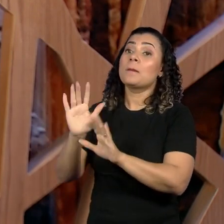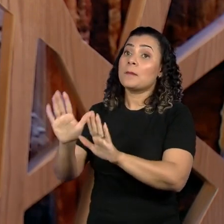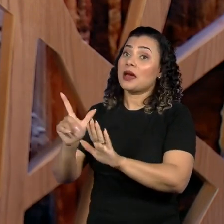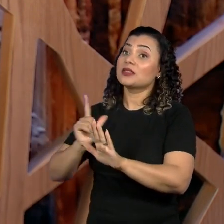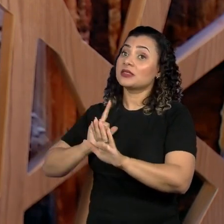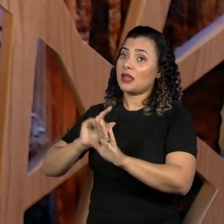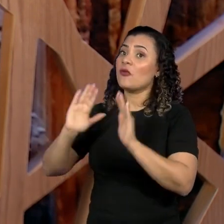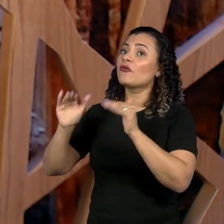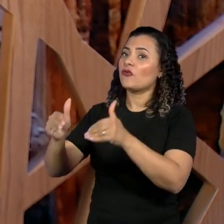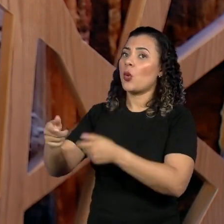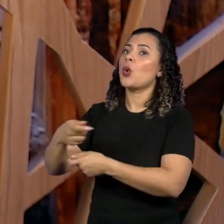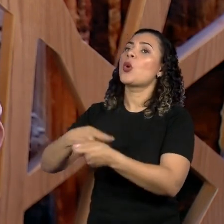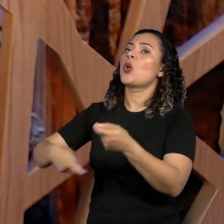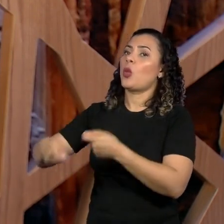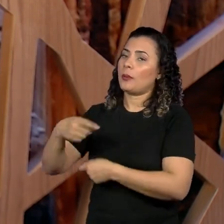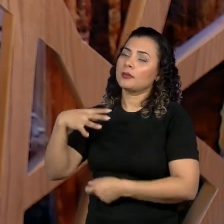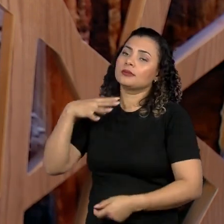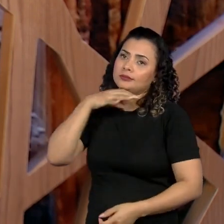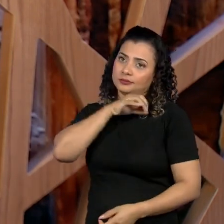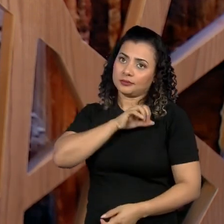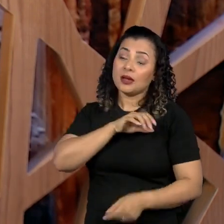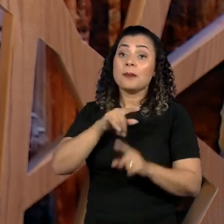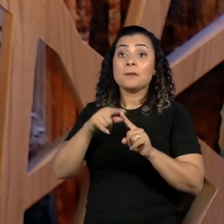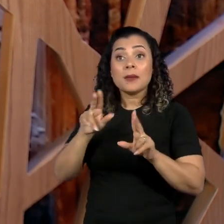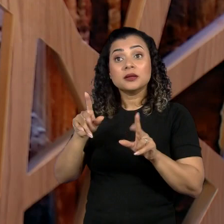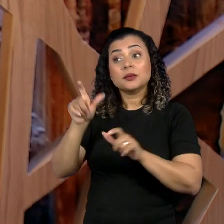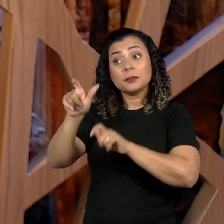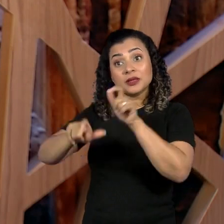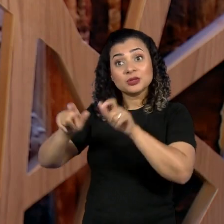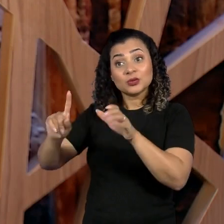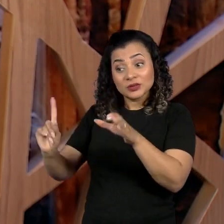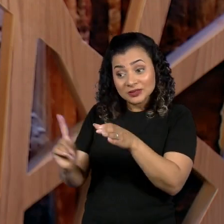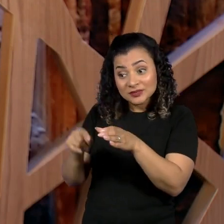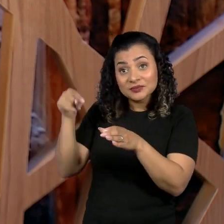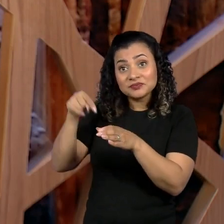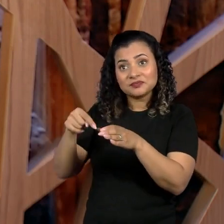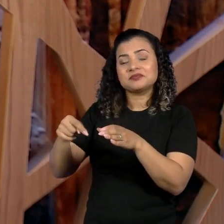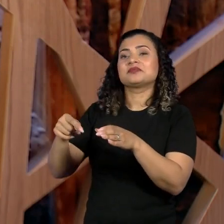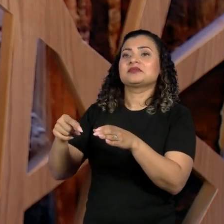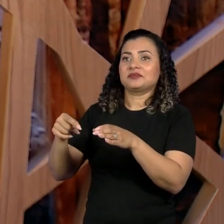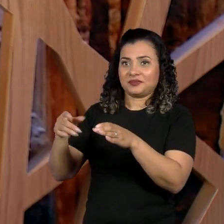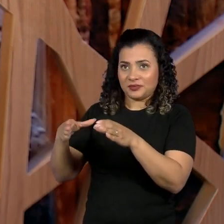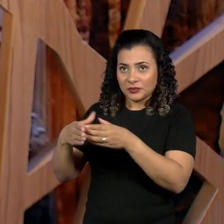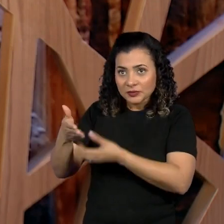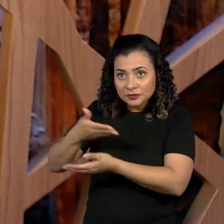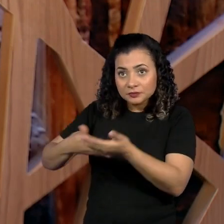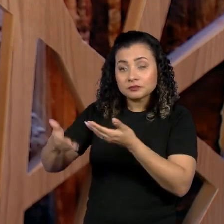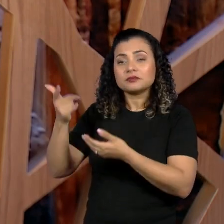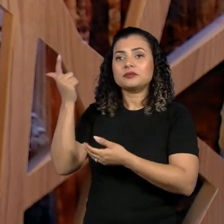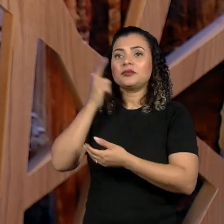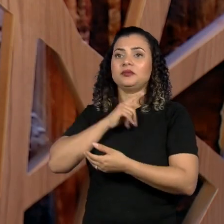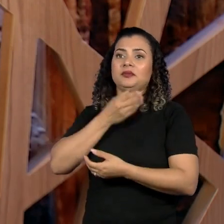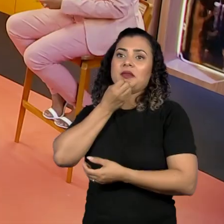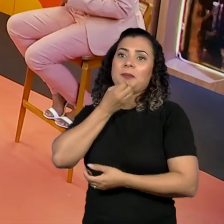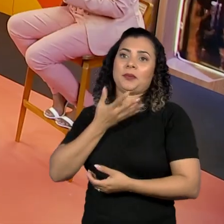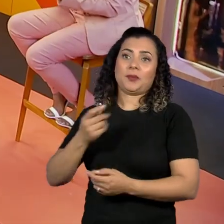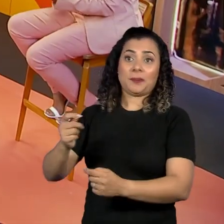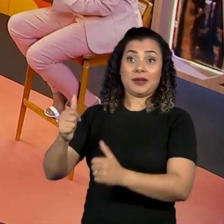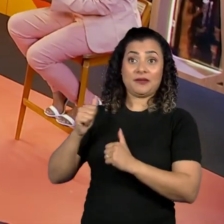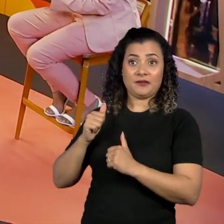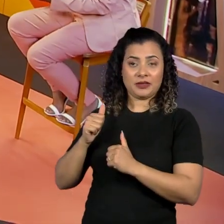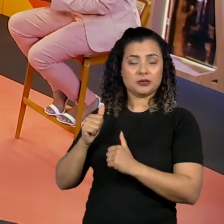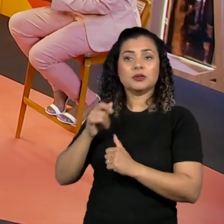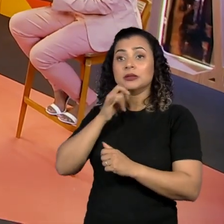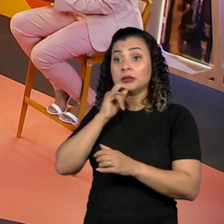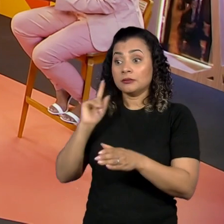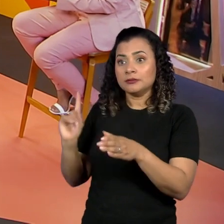econômica. Então, isso gera para as pessoas que são cooperadas um retorno ainda maior, porque... As pessoas que